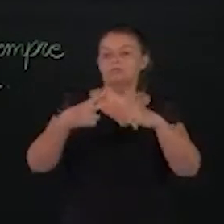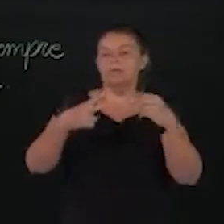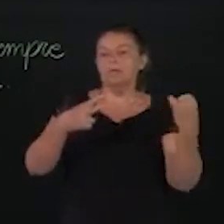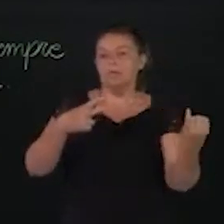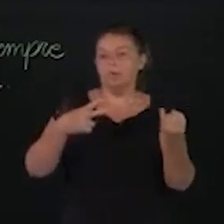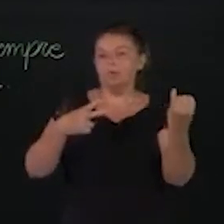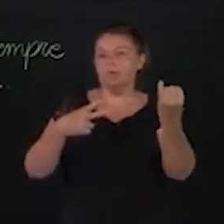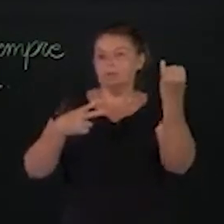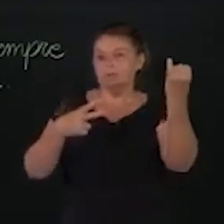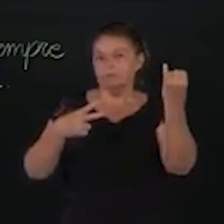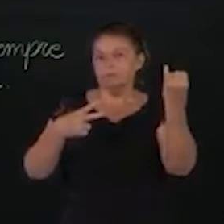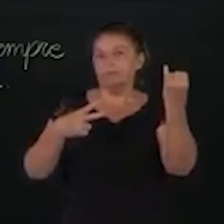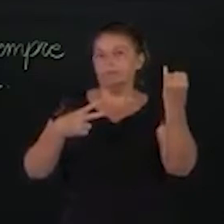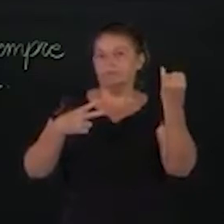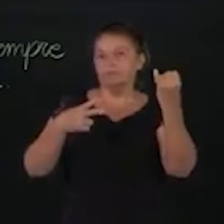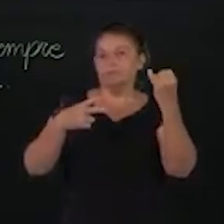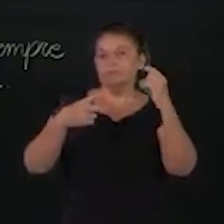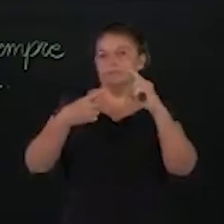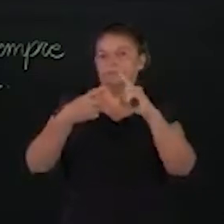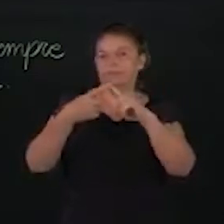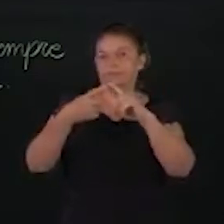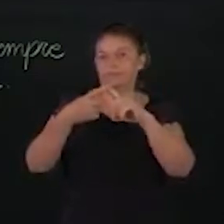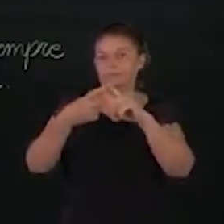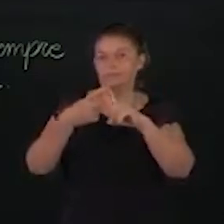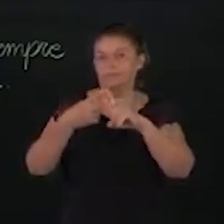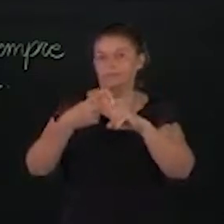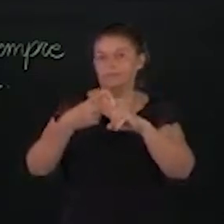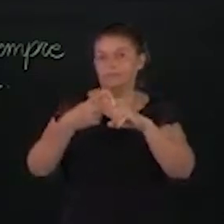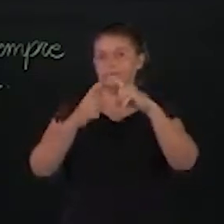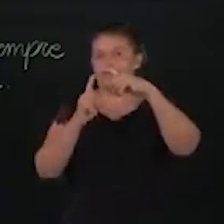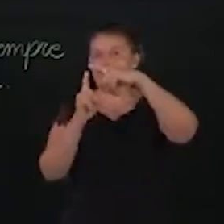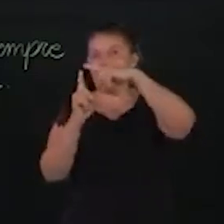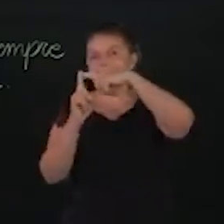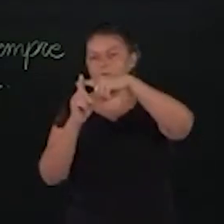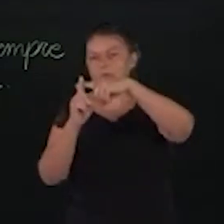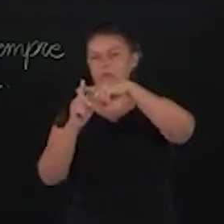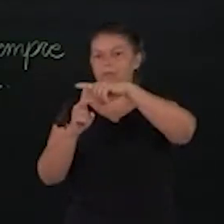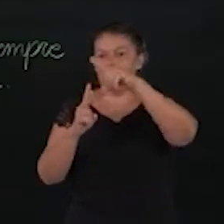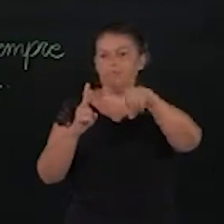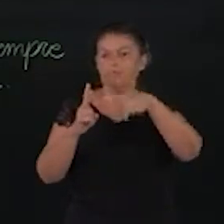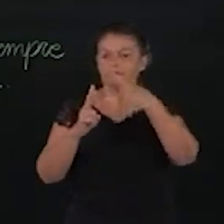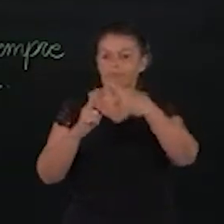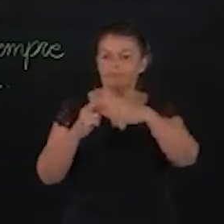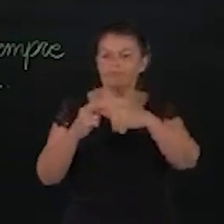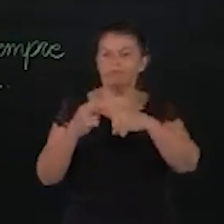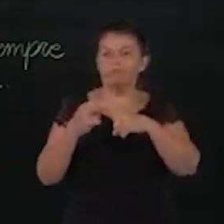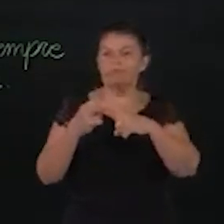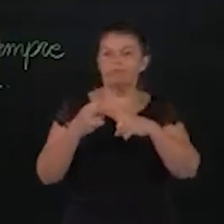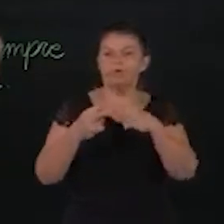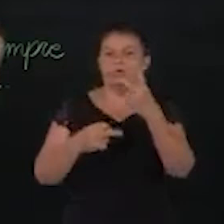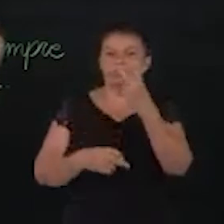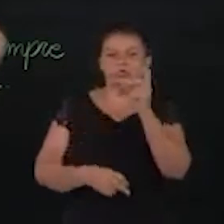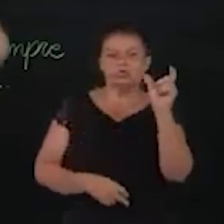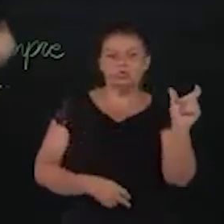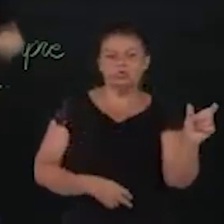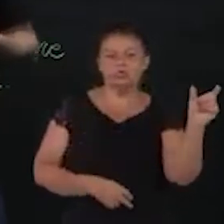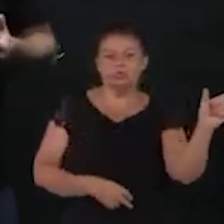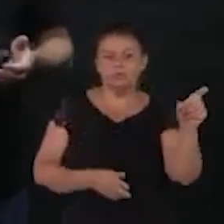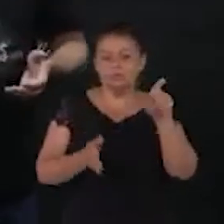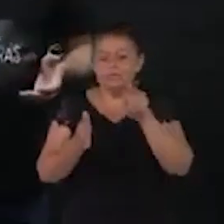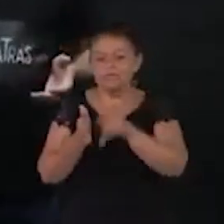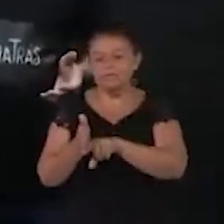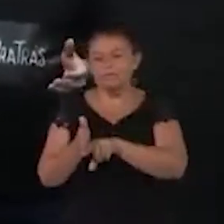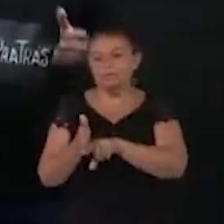bem importantes, tá? Uma delas é quando os inteiros são positivos, a outra delas é quando os dois números inteiros